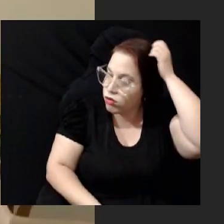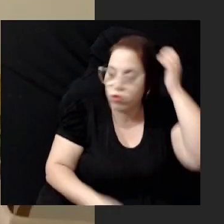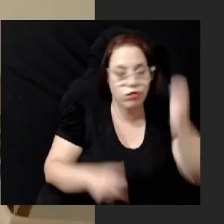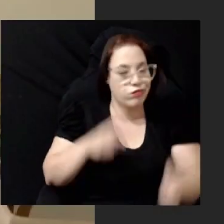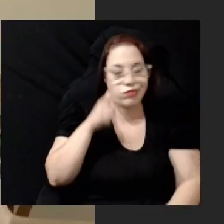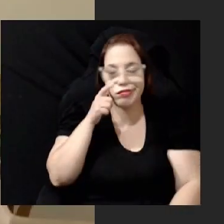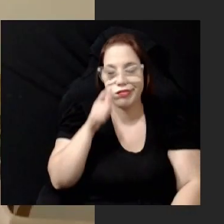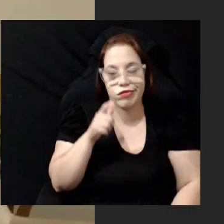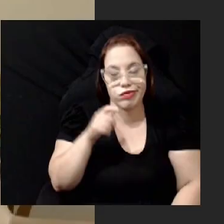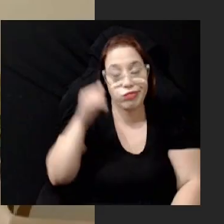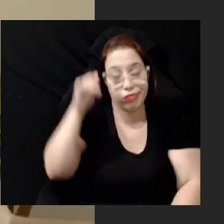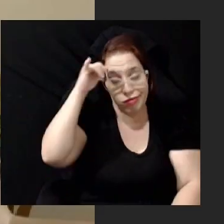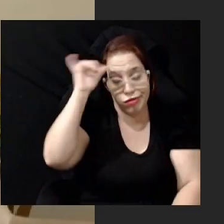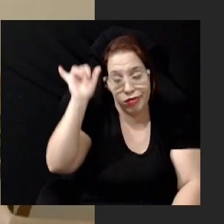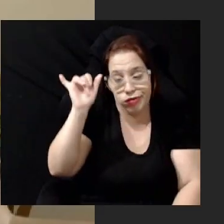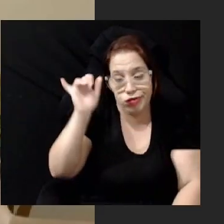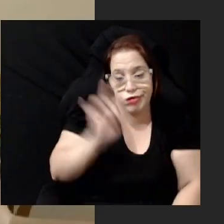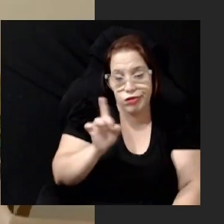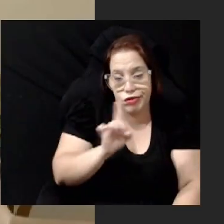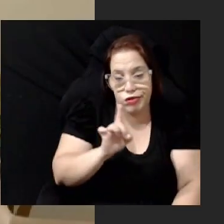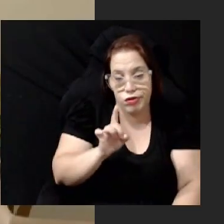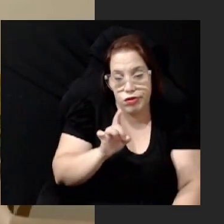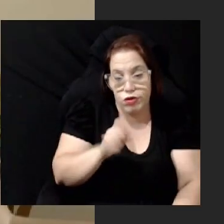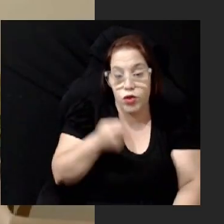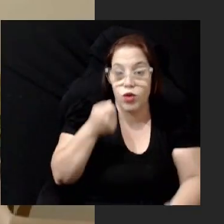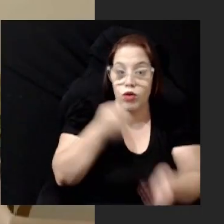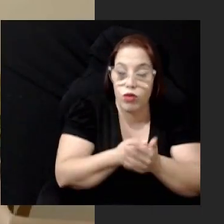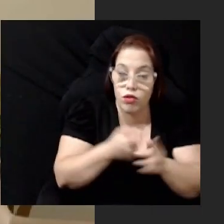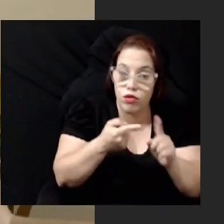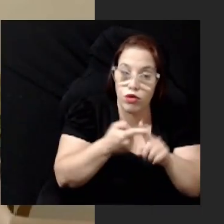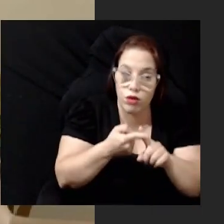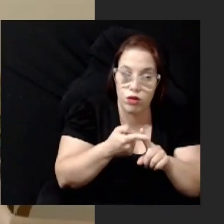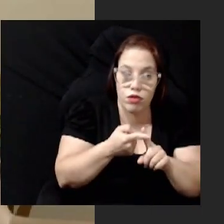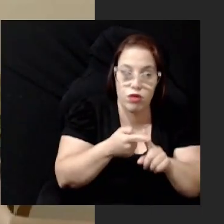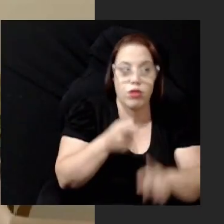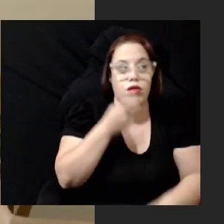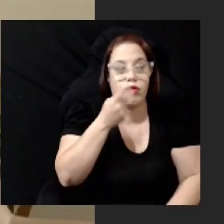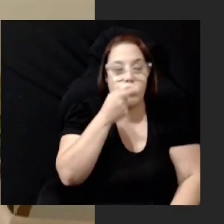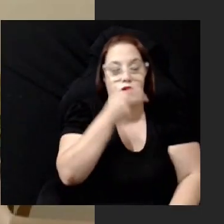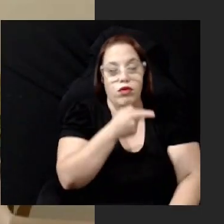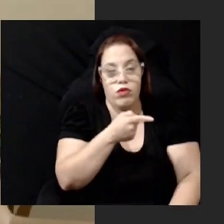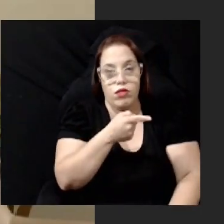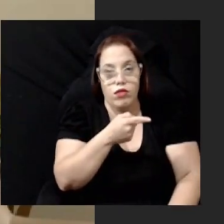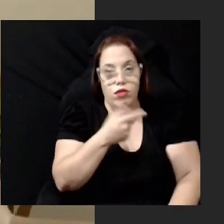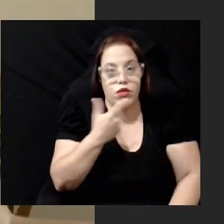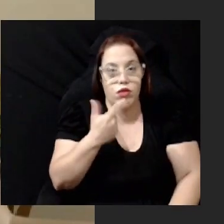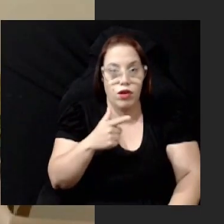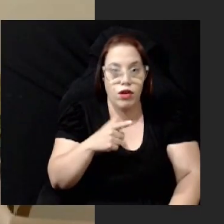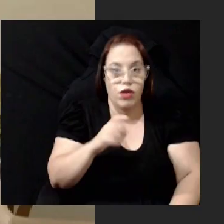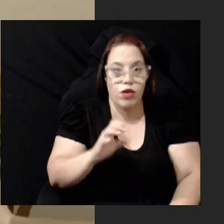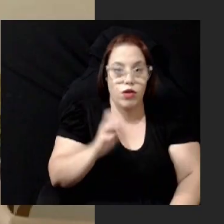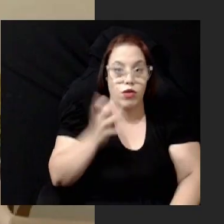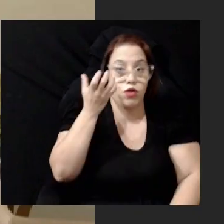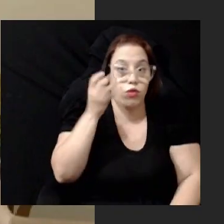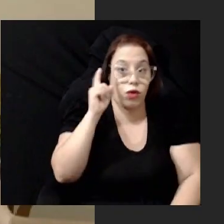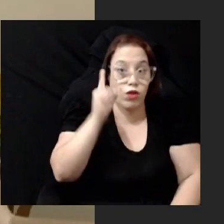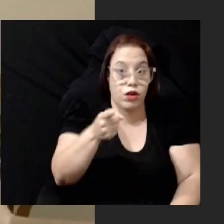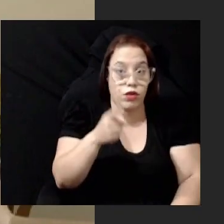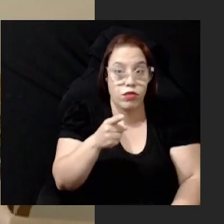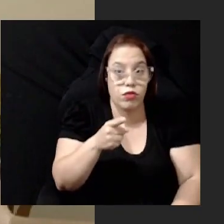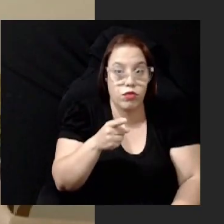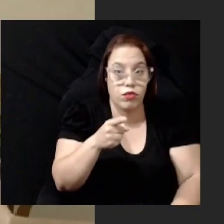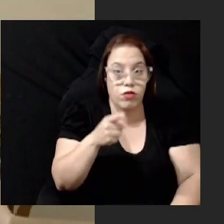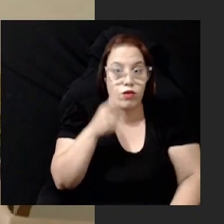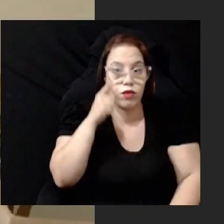A gente não consegue prevenir de uma maneira objetiva, pelo que você disse, se eu não tenho uma causa